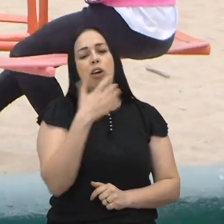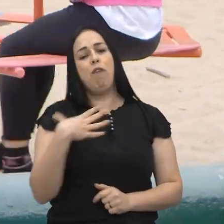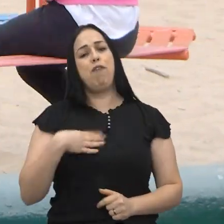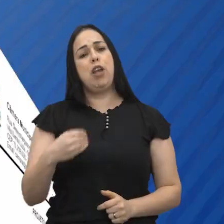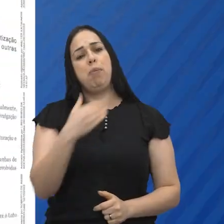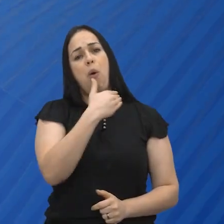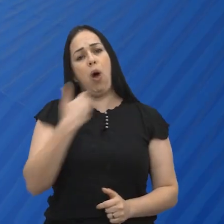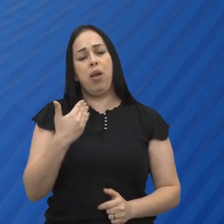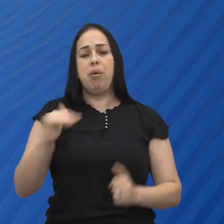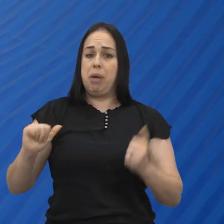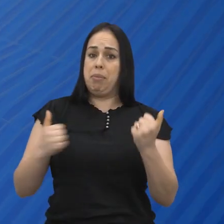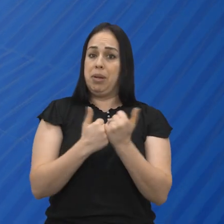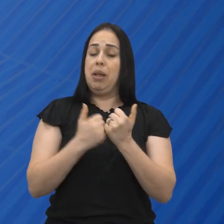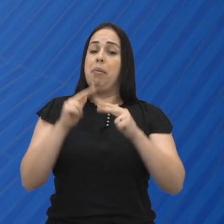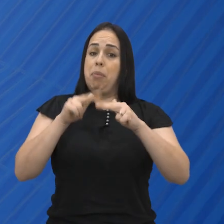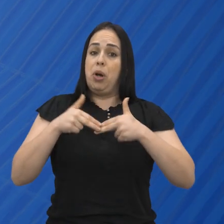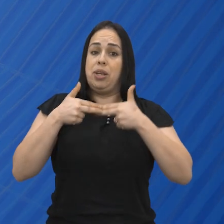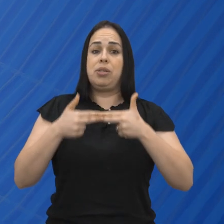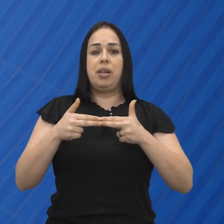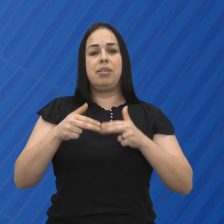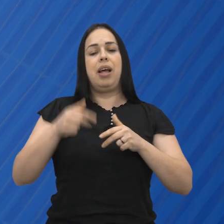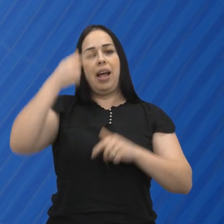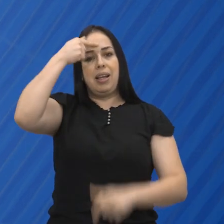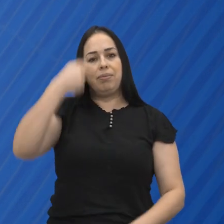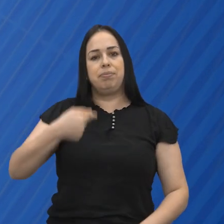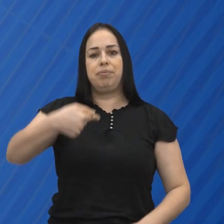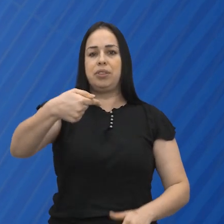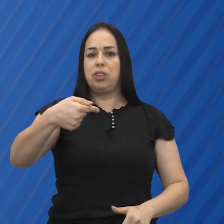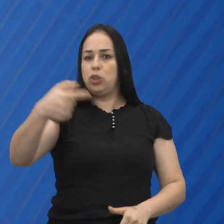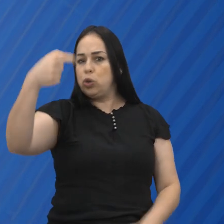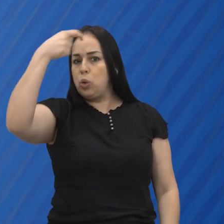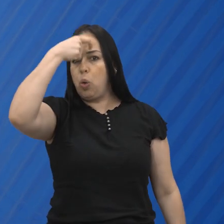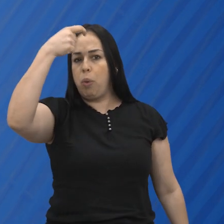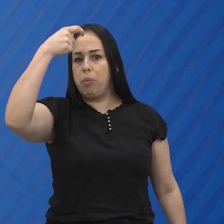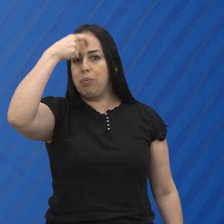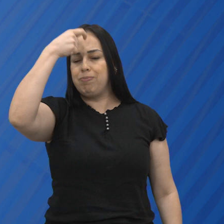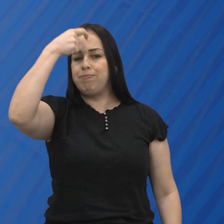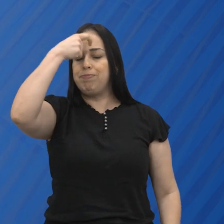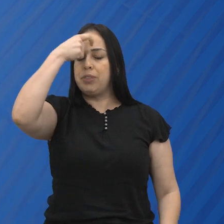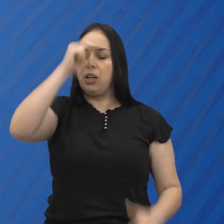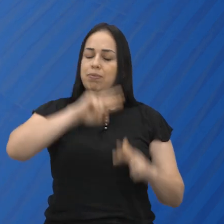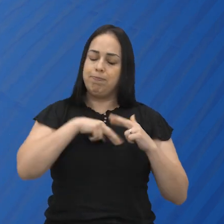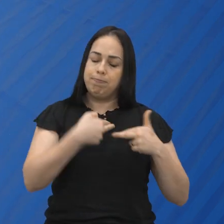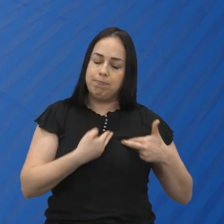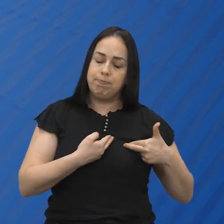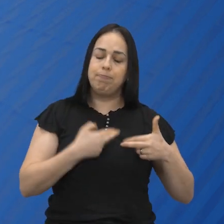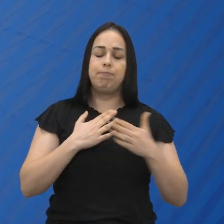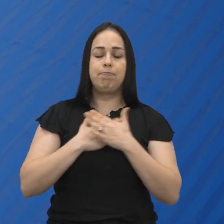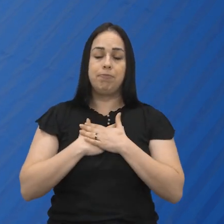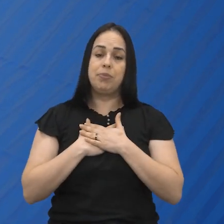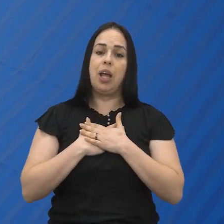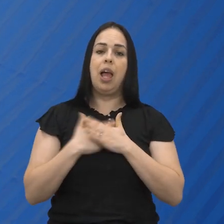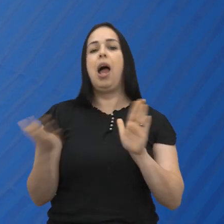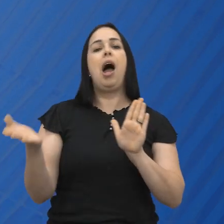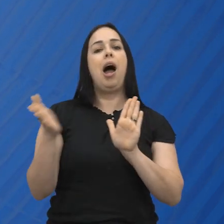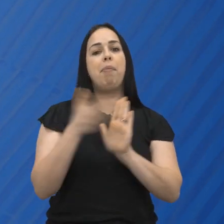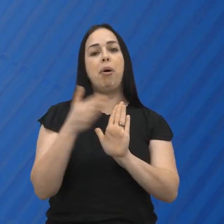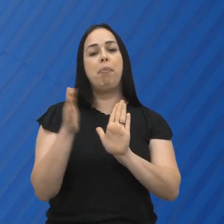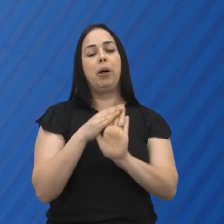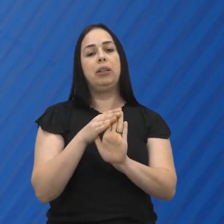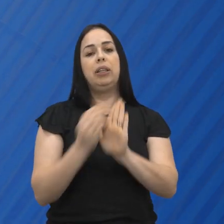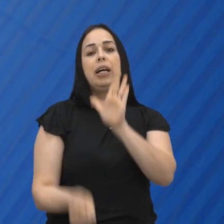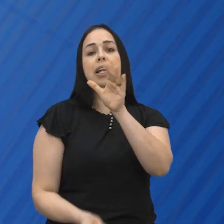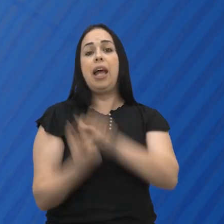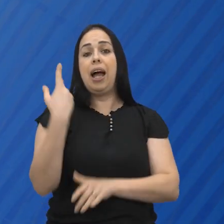seus filhos a câmara aprovou um projeto de lei que institui a semana de conscientização sobre o luto parental a